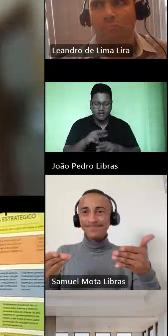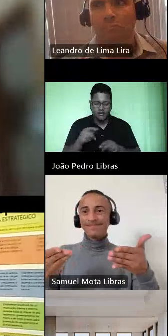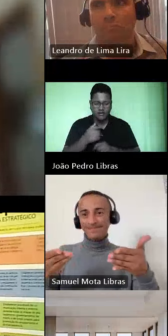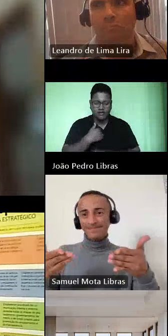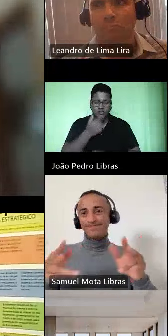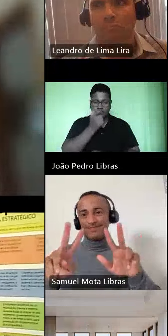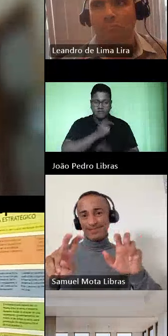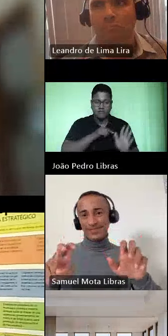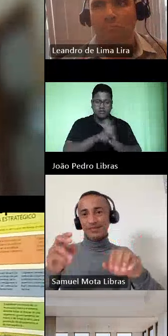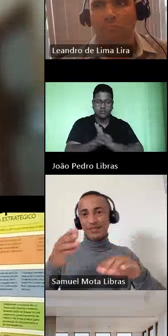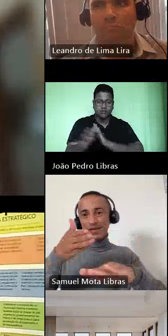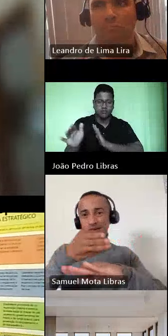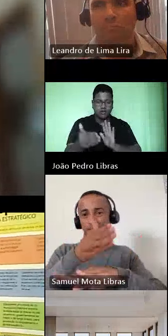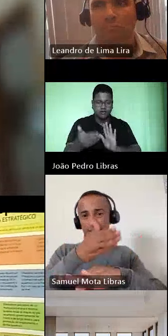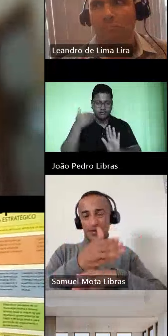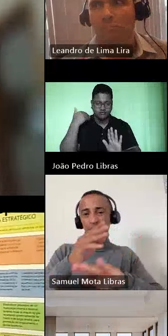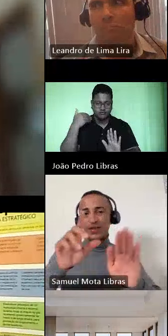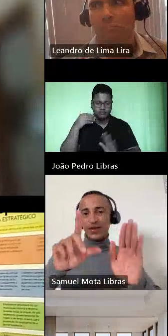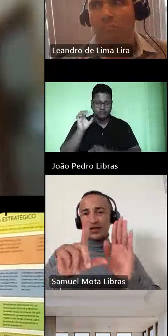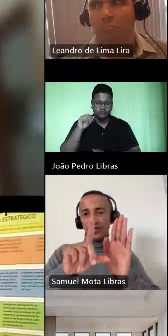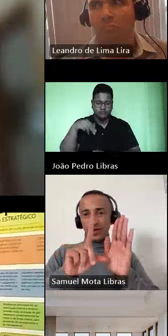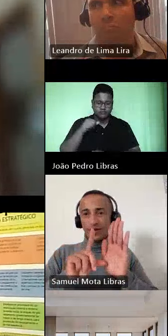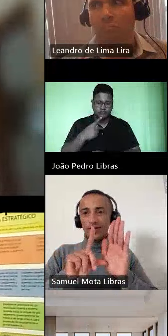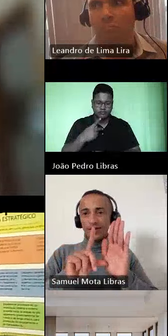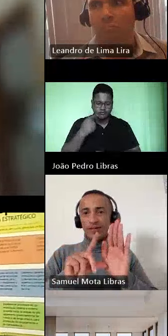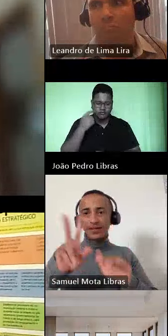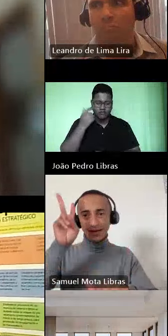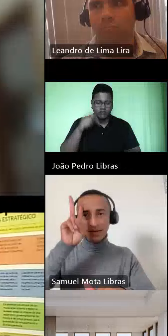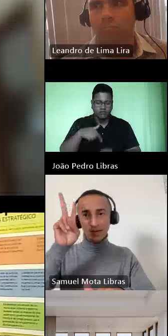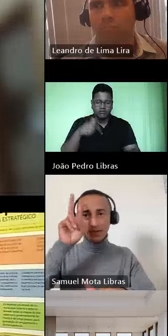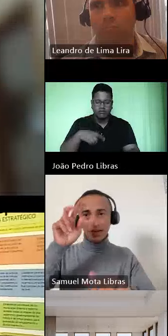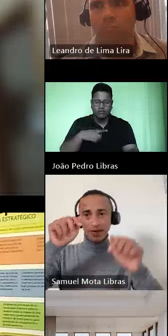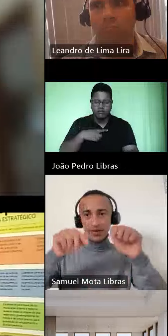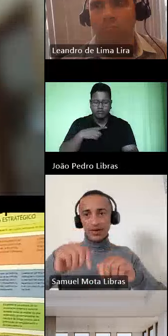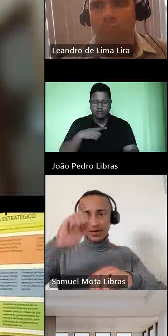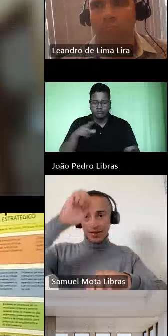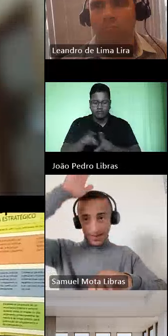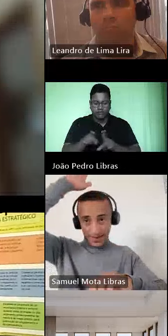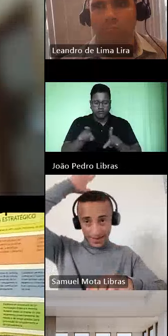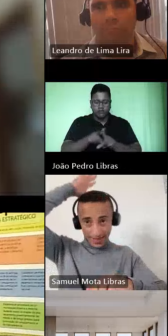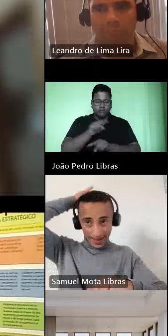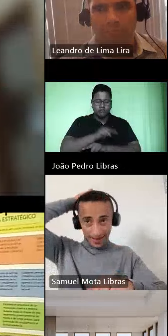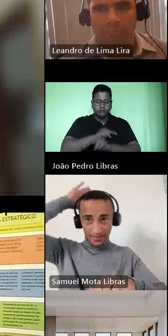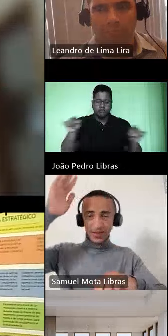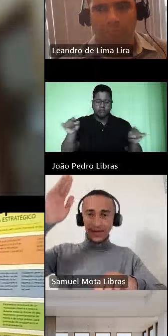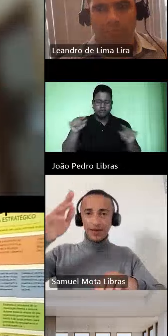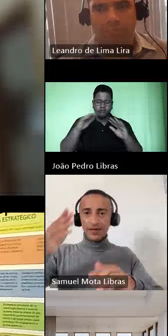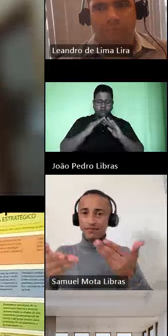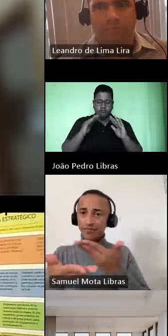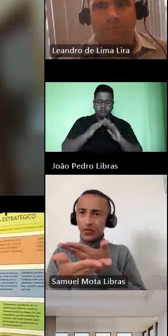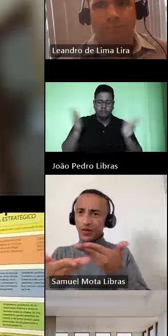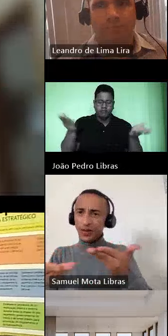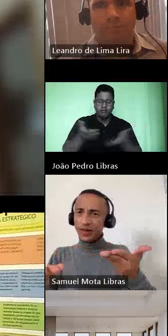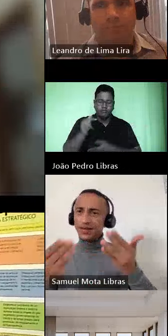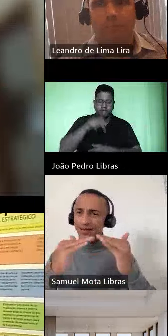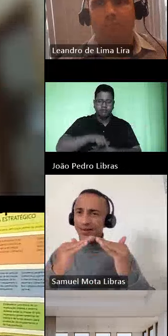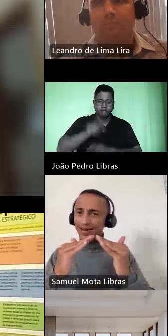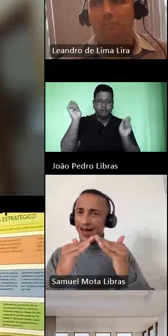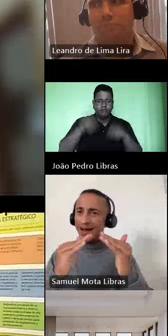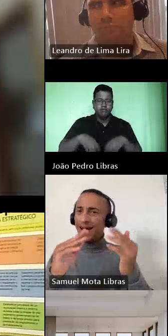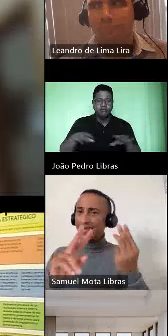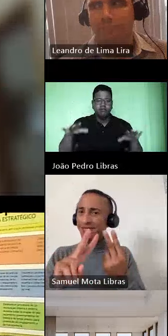de mais cedo que você lembrou aqui da enap e a gente tem e eu e aí P isso que vocês estão em casa né Vocês TM ipia com conjunto